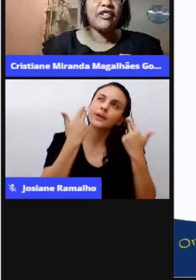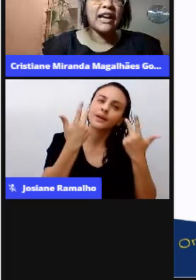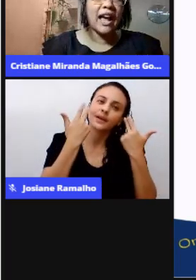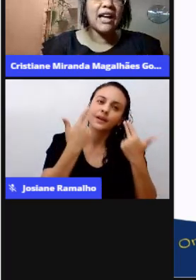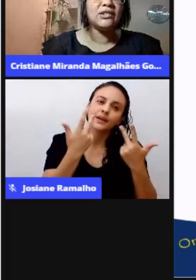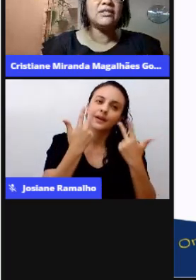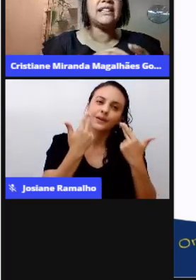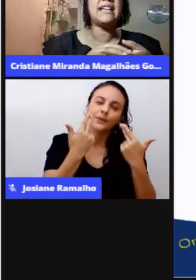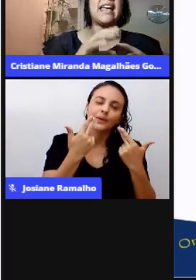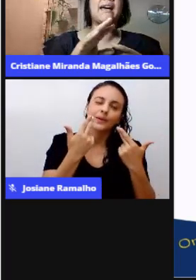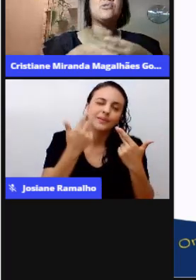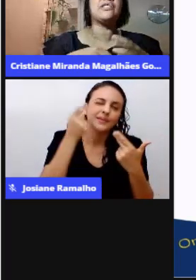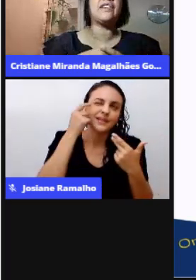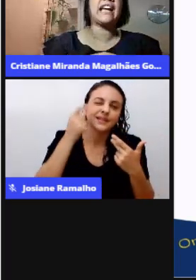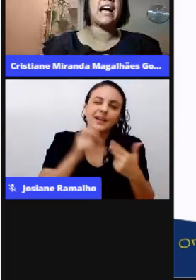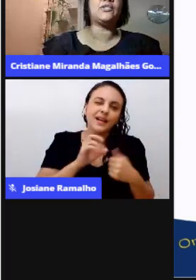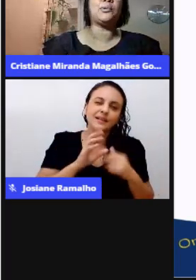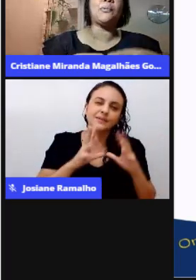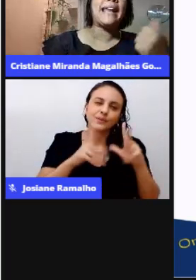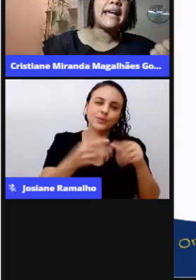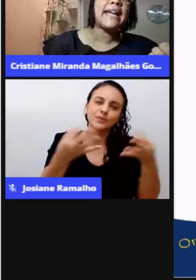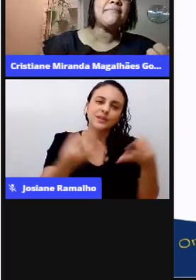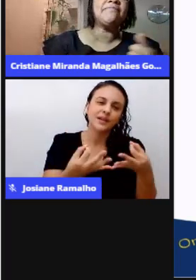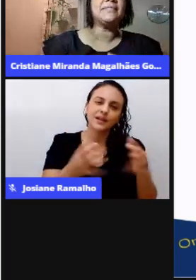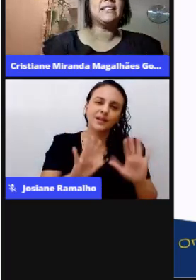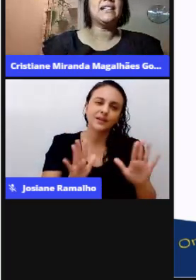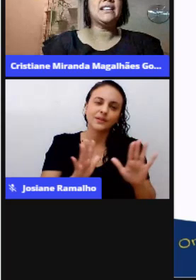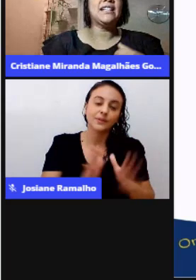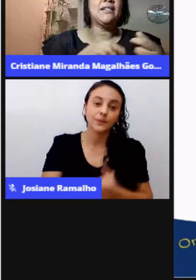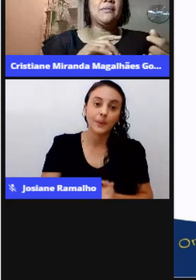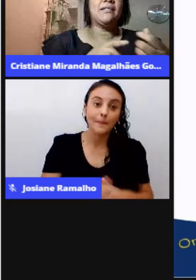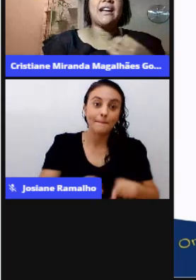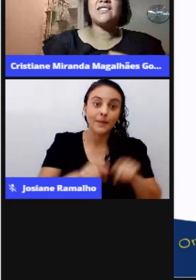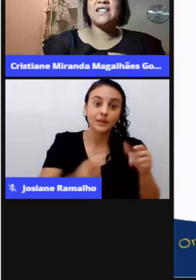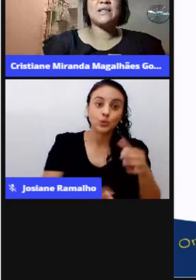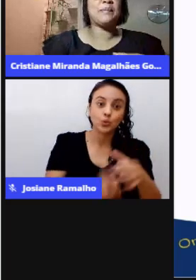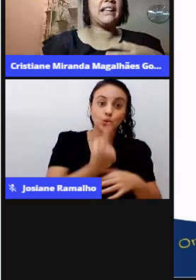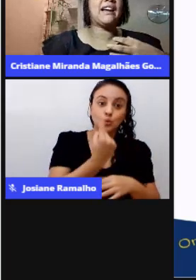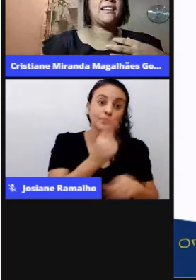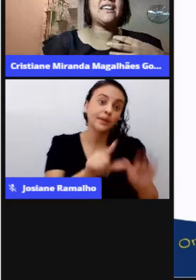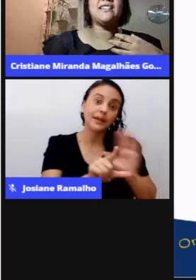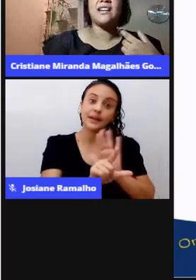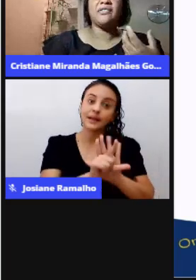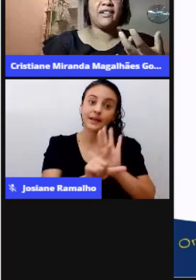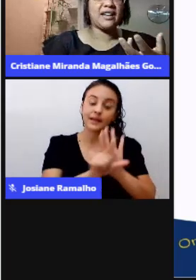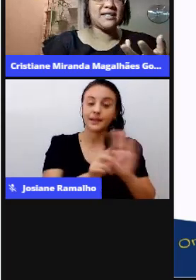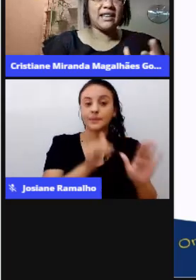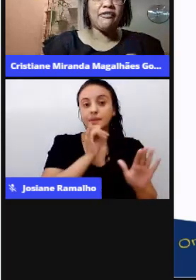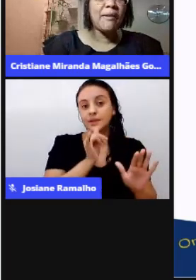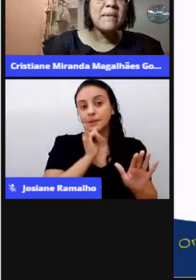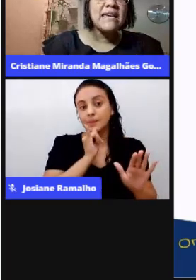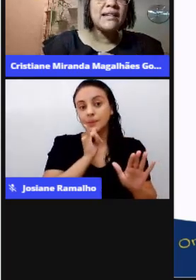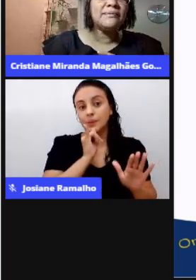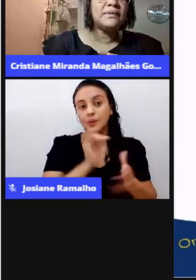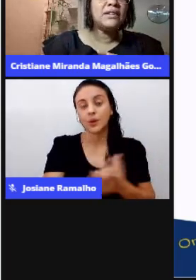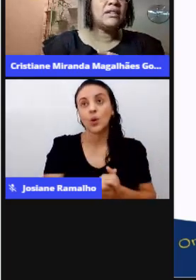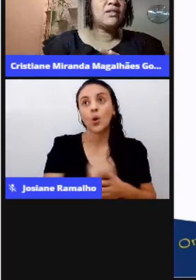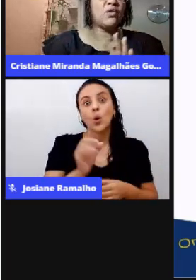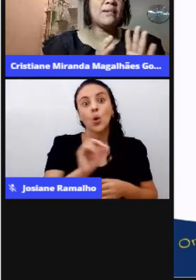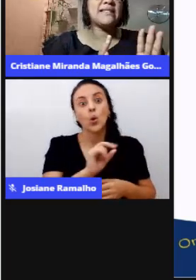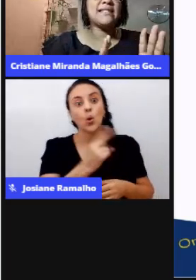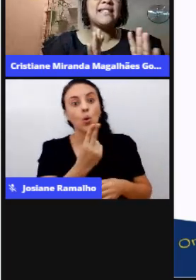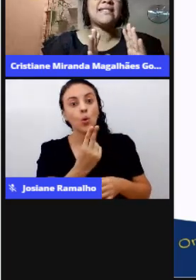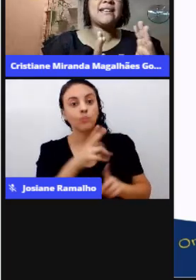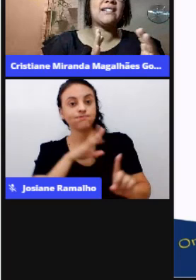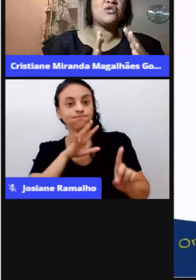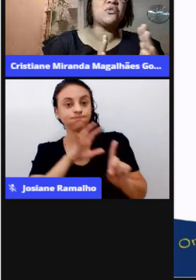ser modificado, e ele é modificado por uma lei, às vezes pela interferência da família.